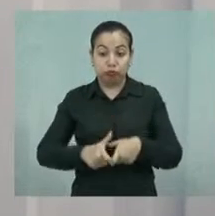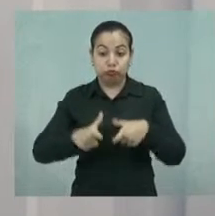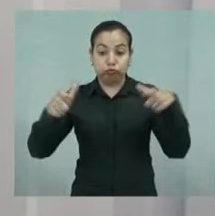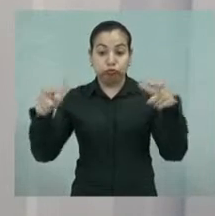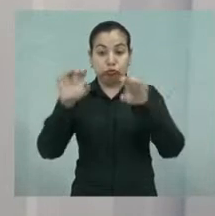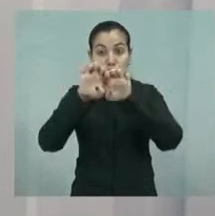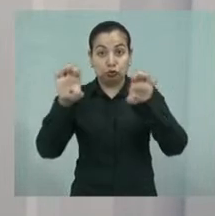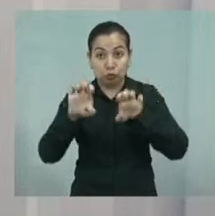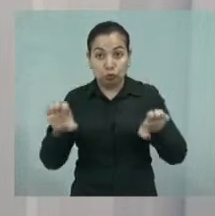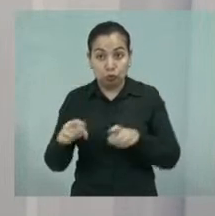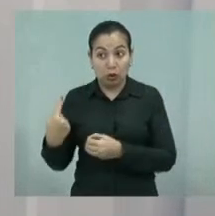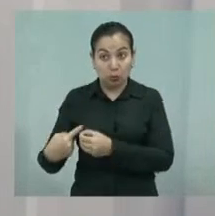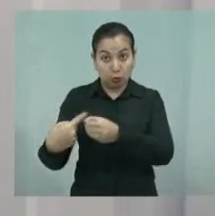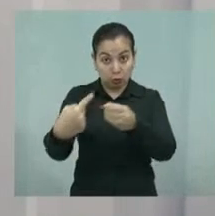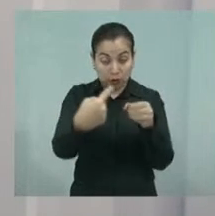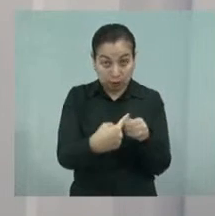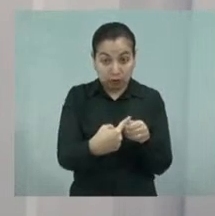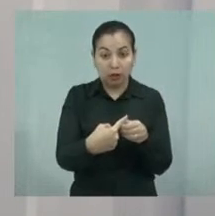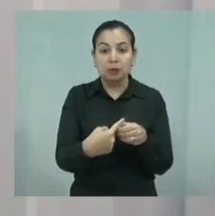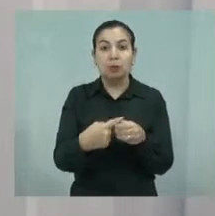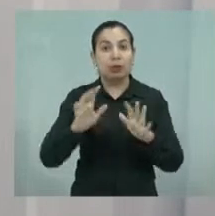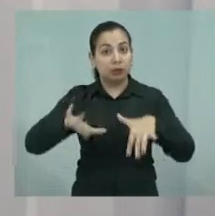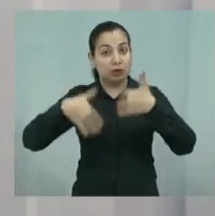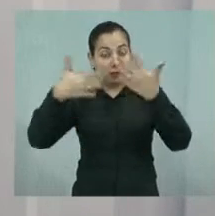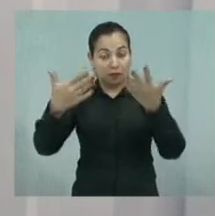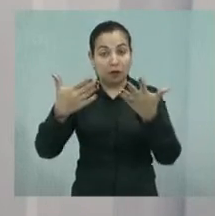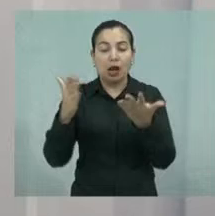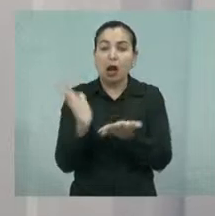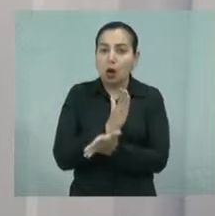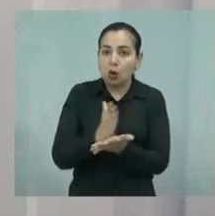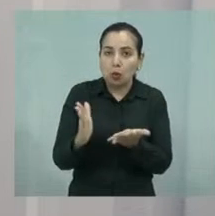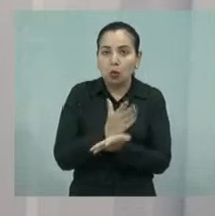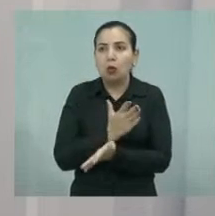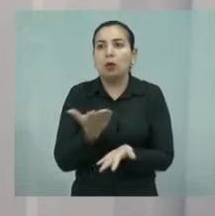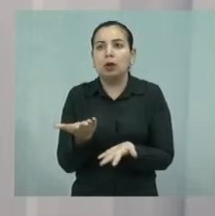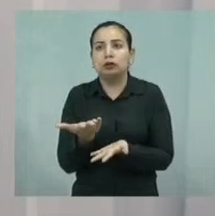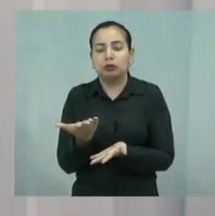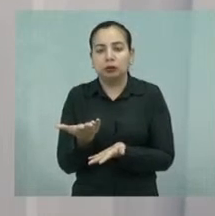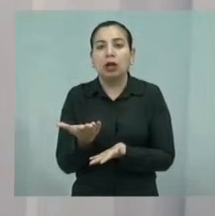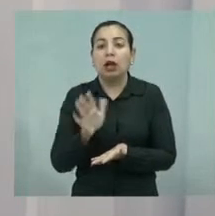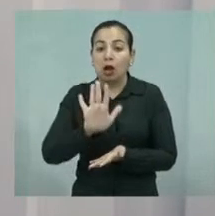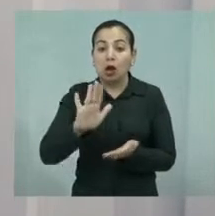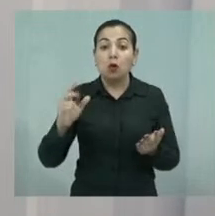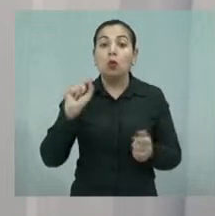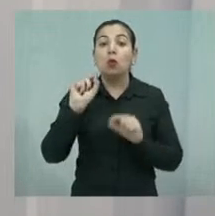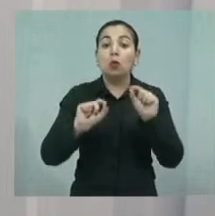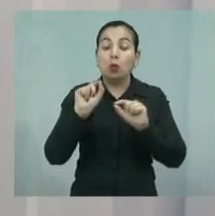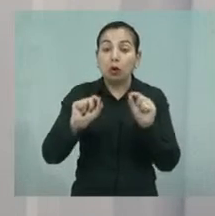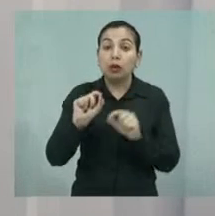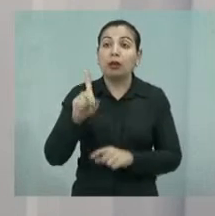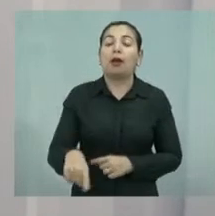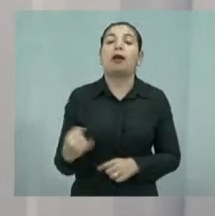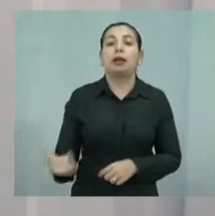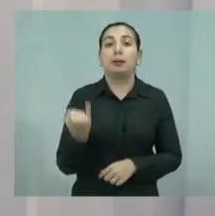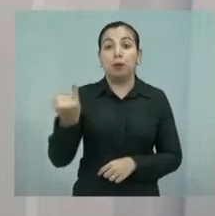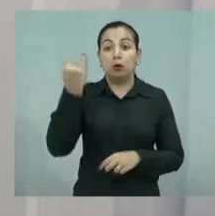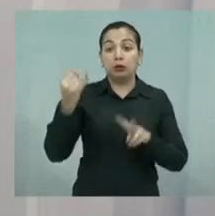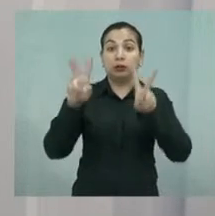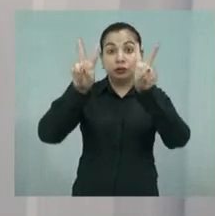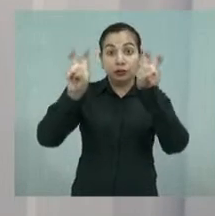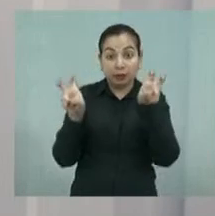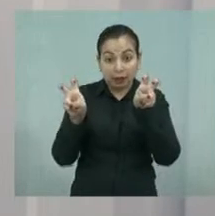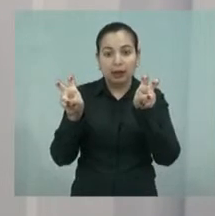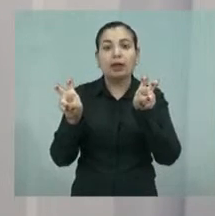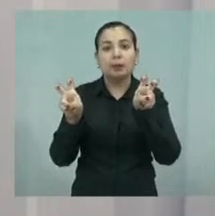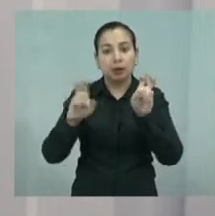de municípios em razão de envolverem aí determinadas complexidades. E esse importante tema tratado